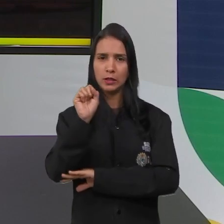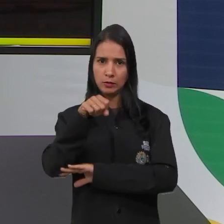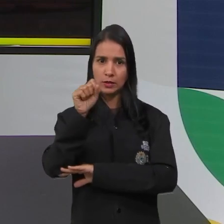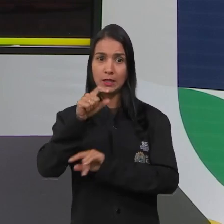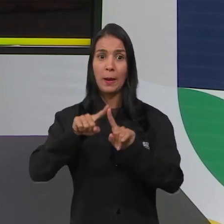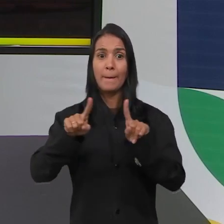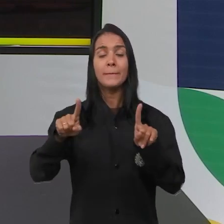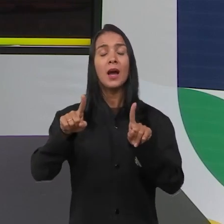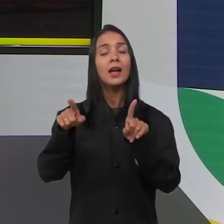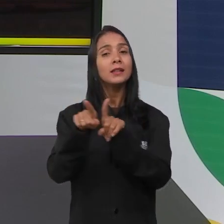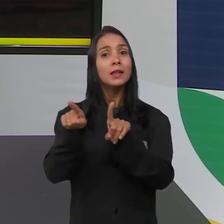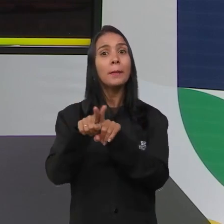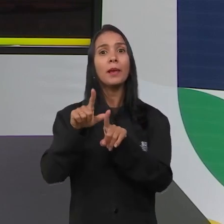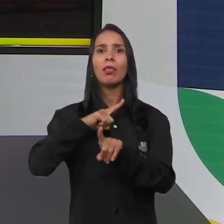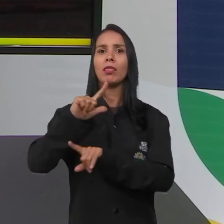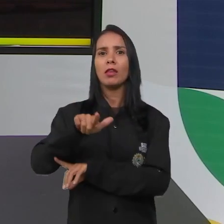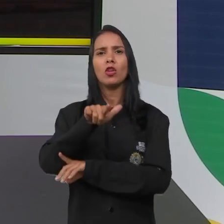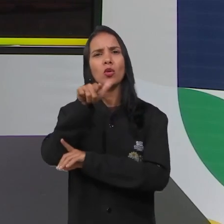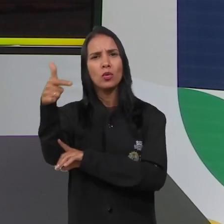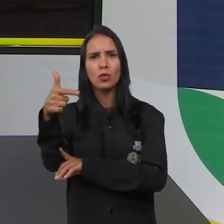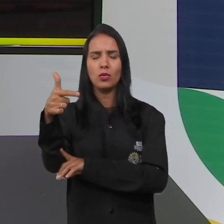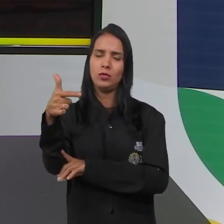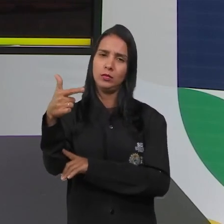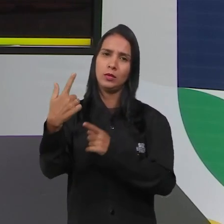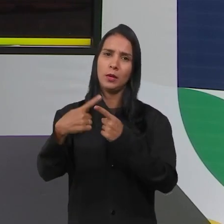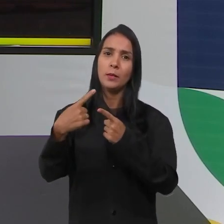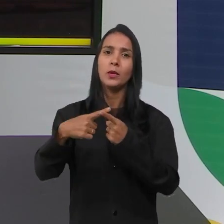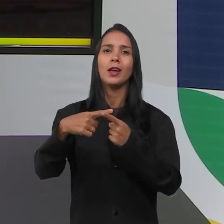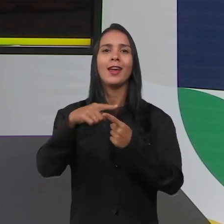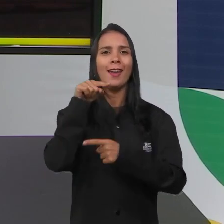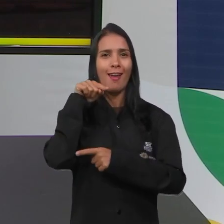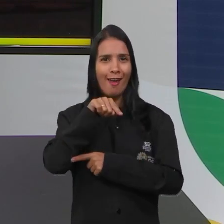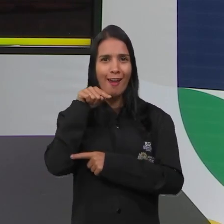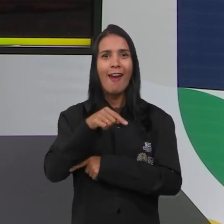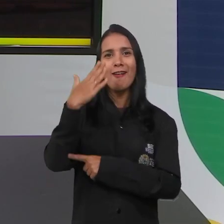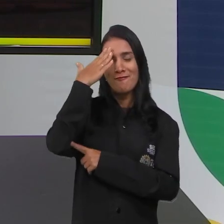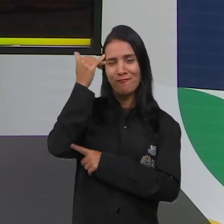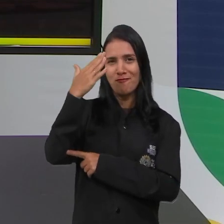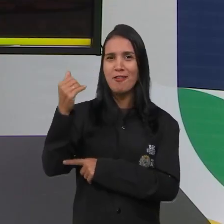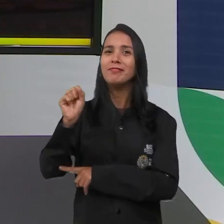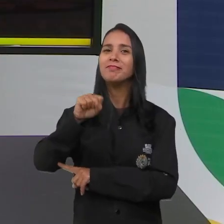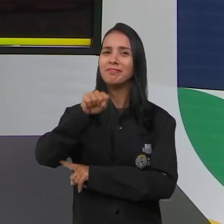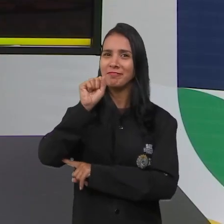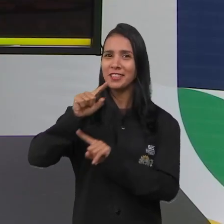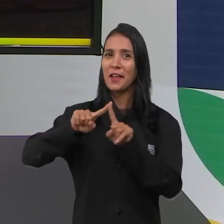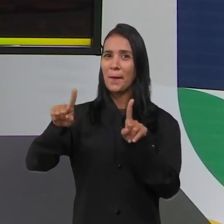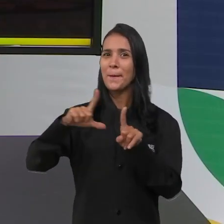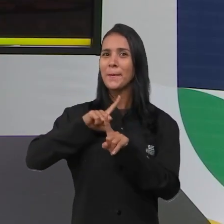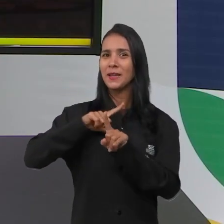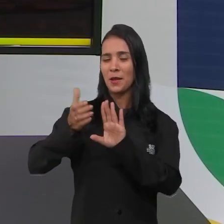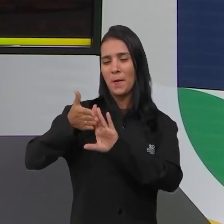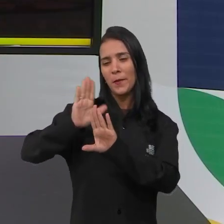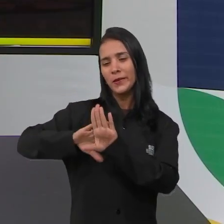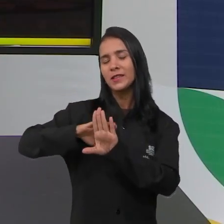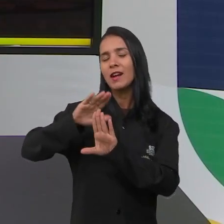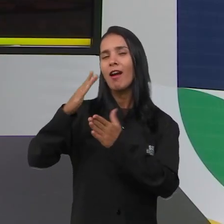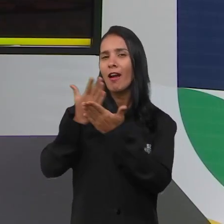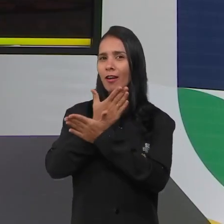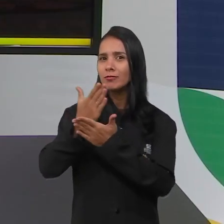também, além dessas obras que tiveram aí sucesso de bilheteria, a gente tem também obras que